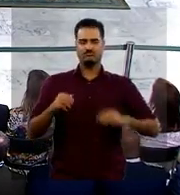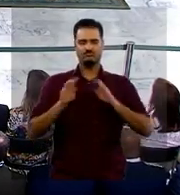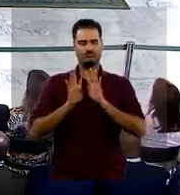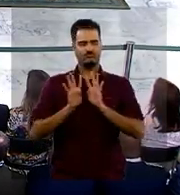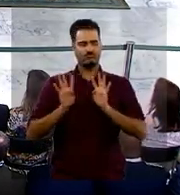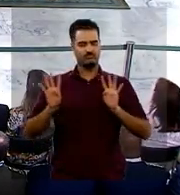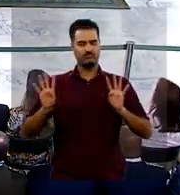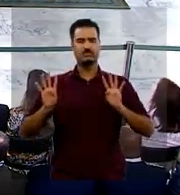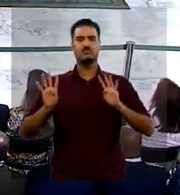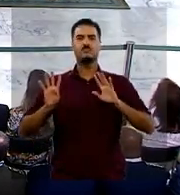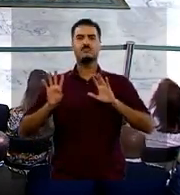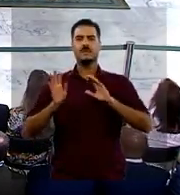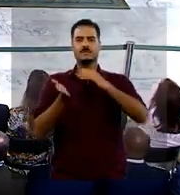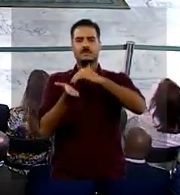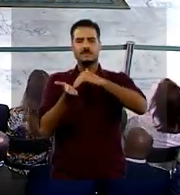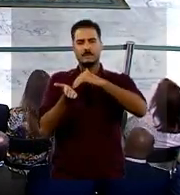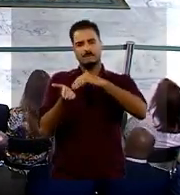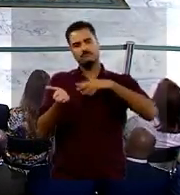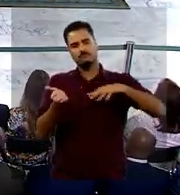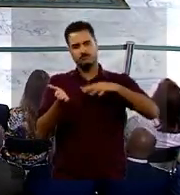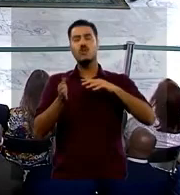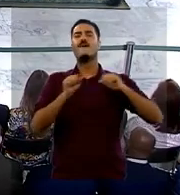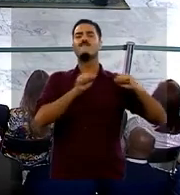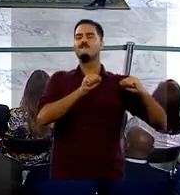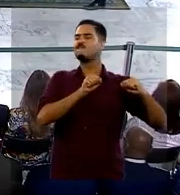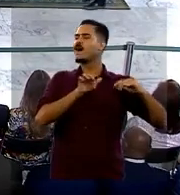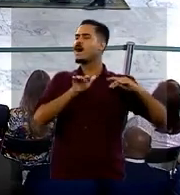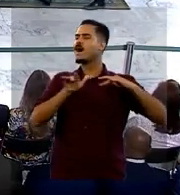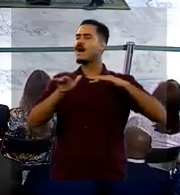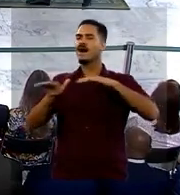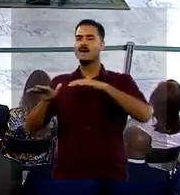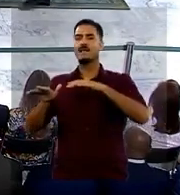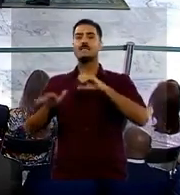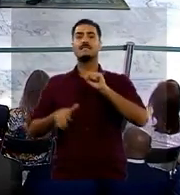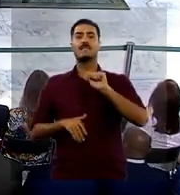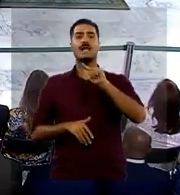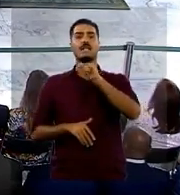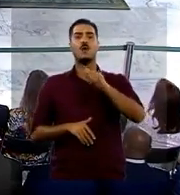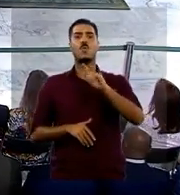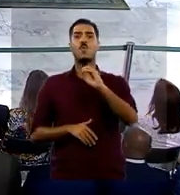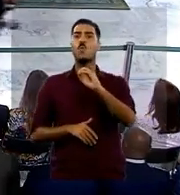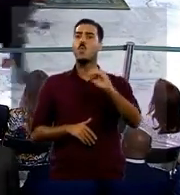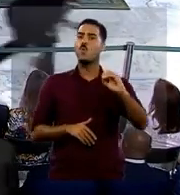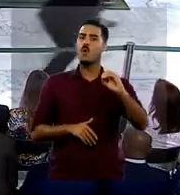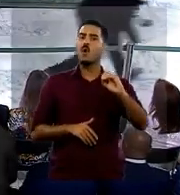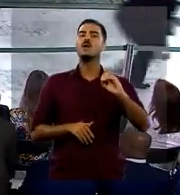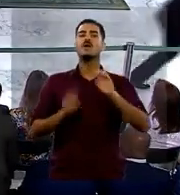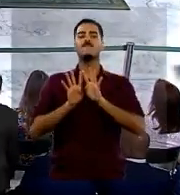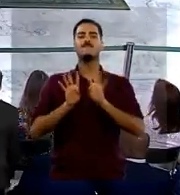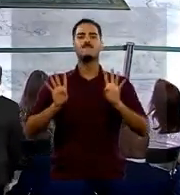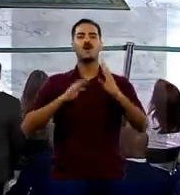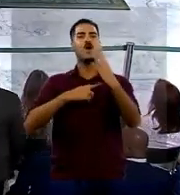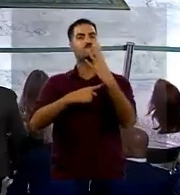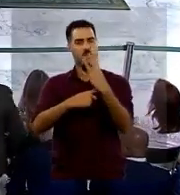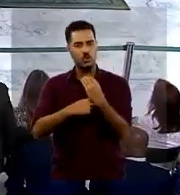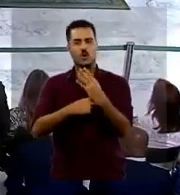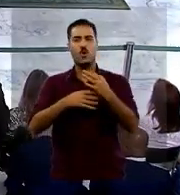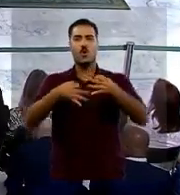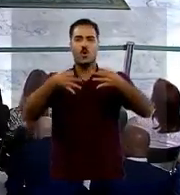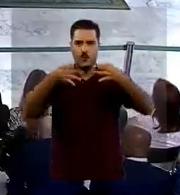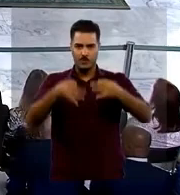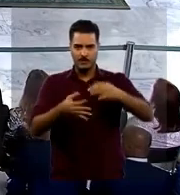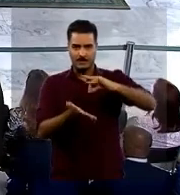força deslocam-se ao Salão Oeste para o registro da fotografia oficial do gabinete. Pedimos a todos